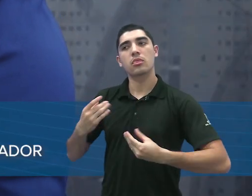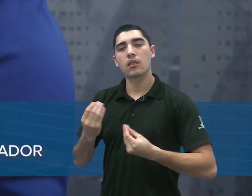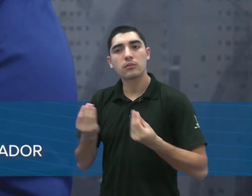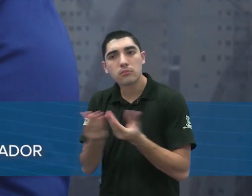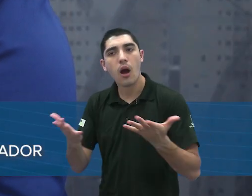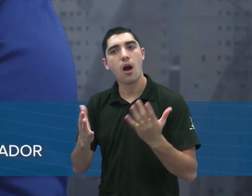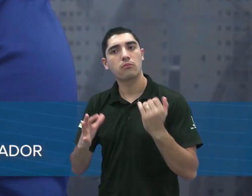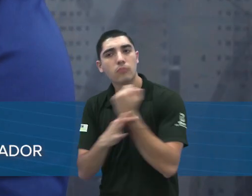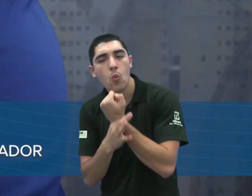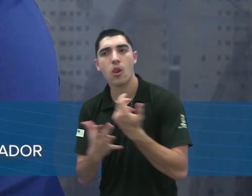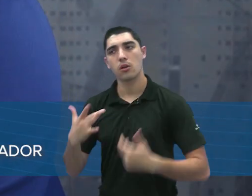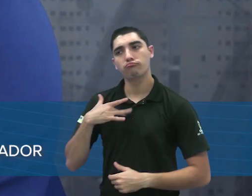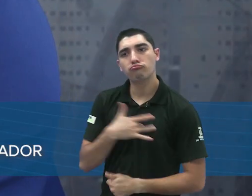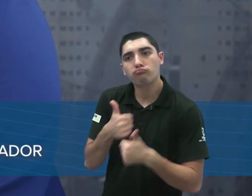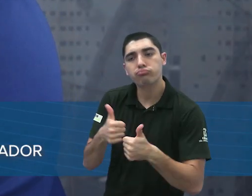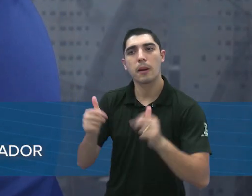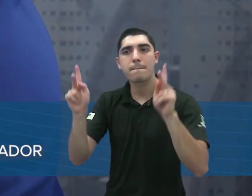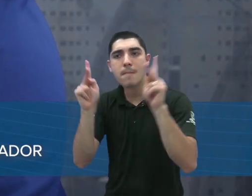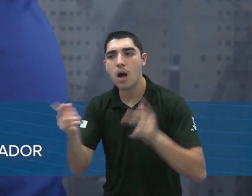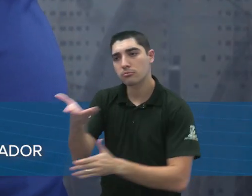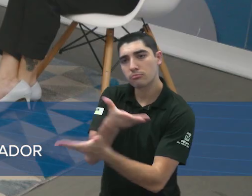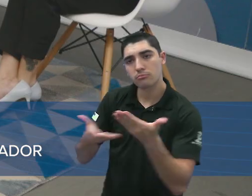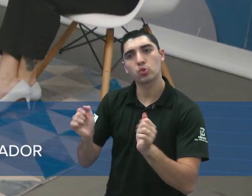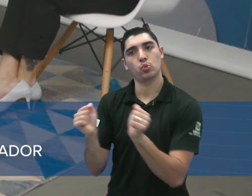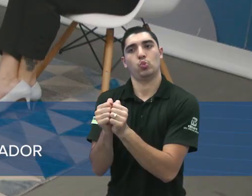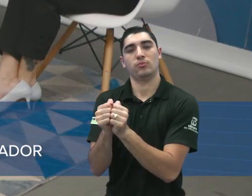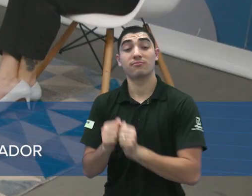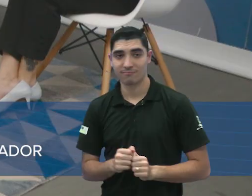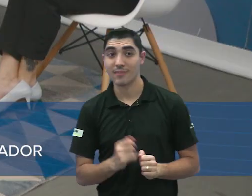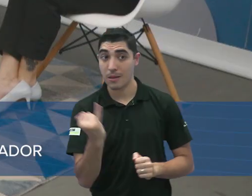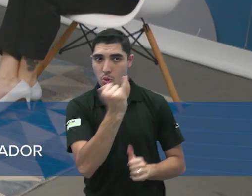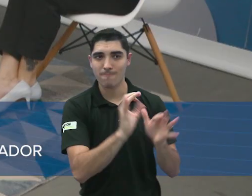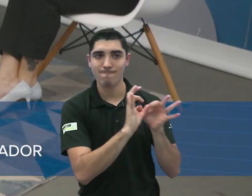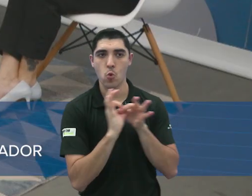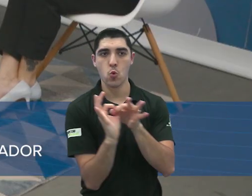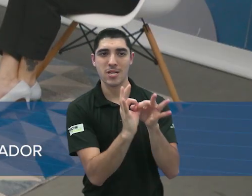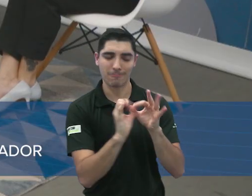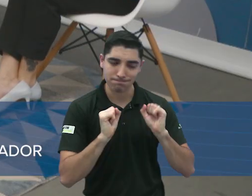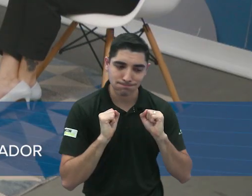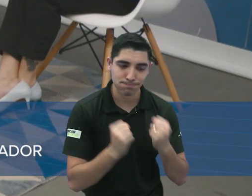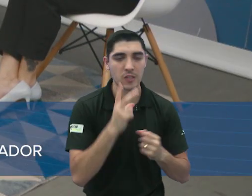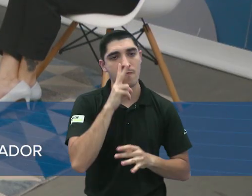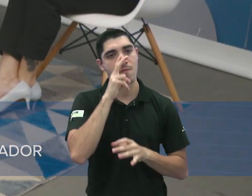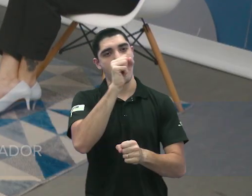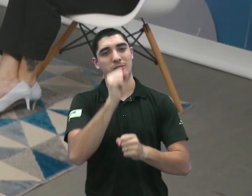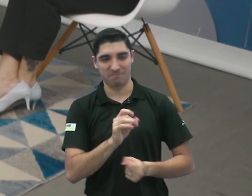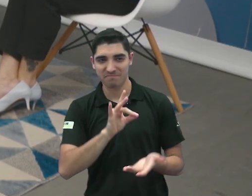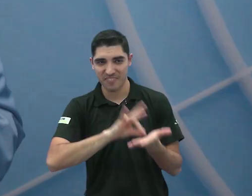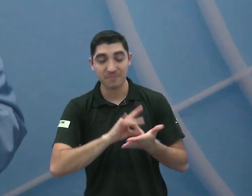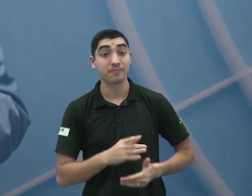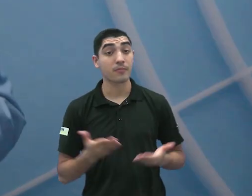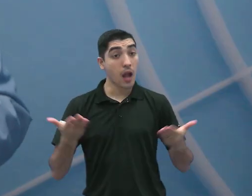precisa estar todo esse grupo aí multidisciplinar envolvido. Não, com certeza, é a união. A união faz a força no trabalho em qualquer lugar, né, gente?